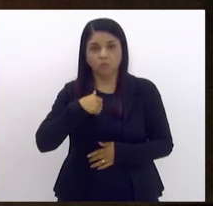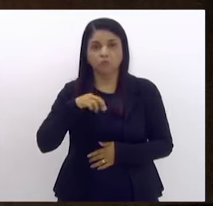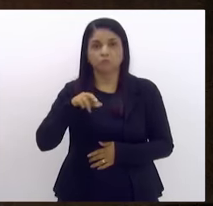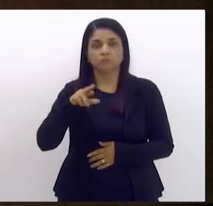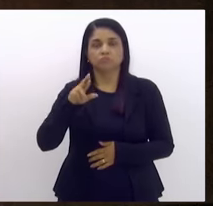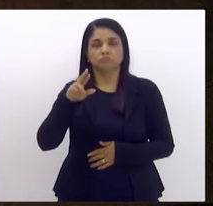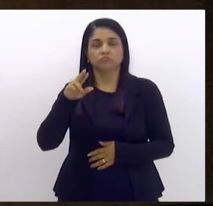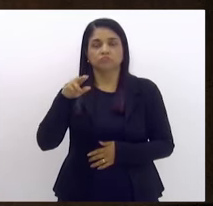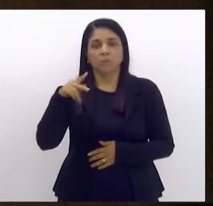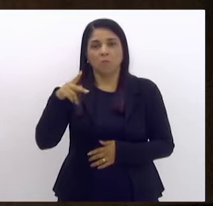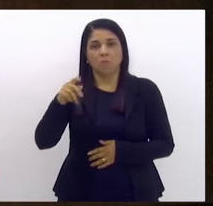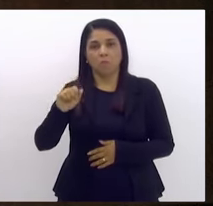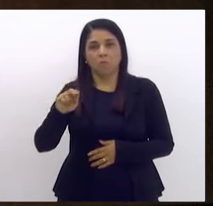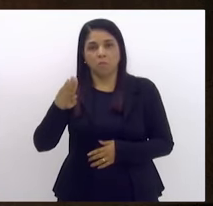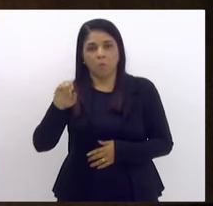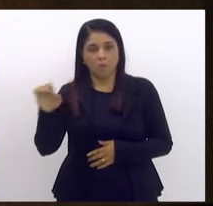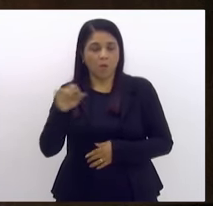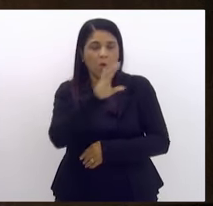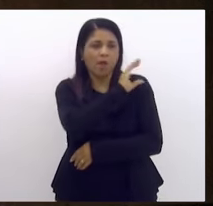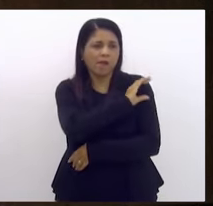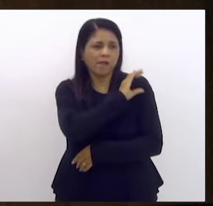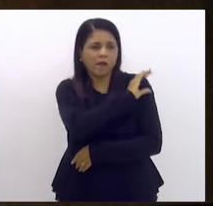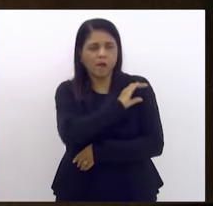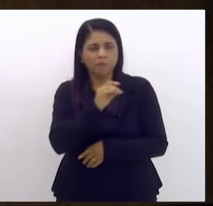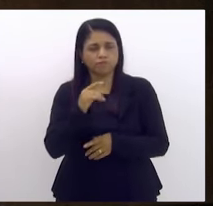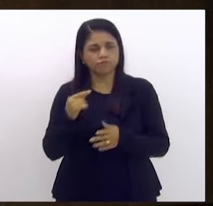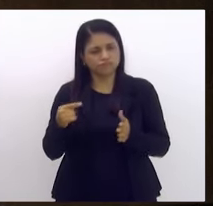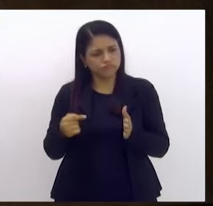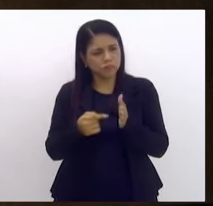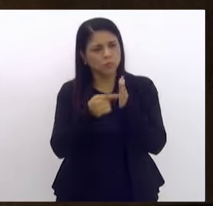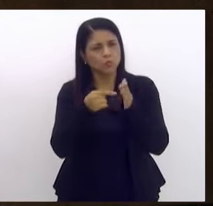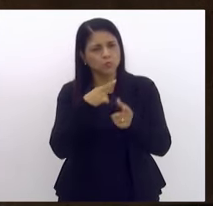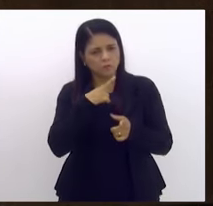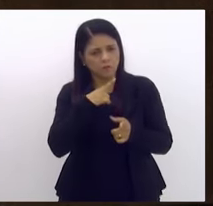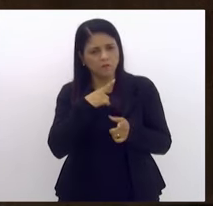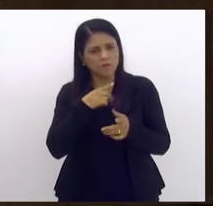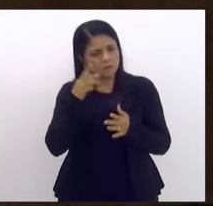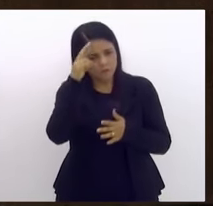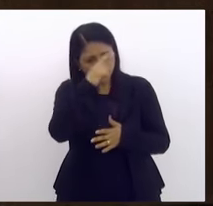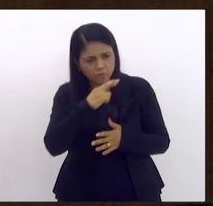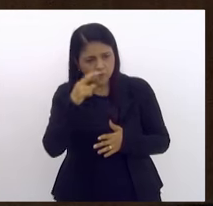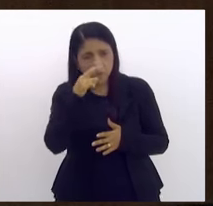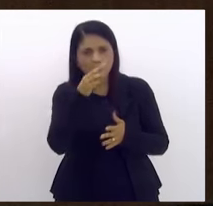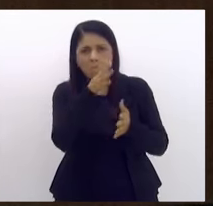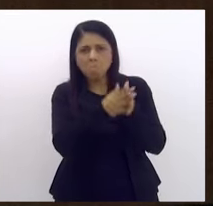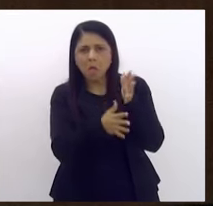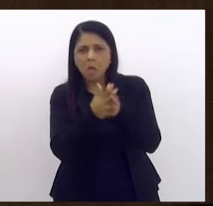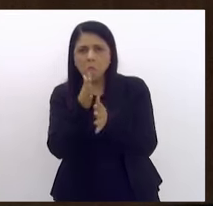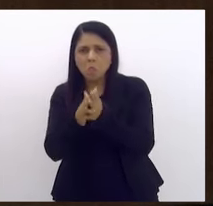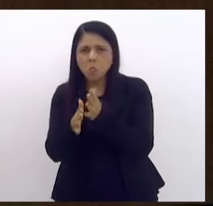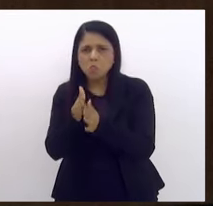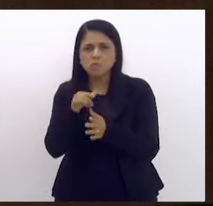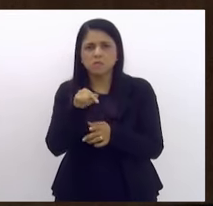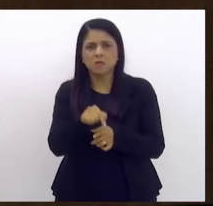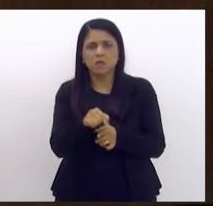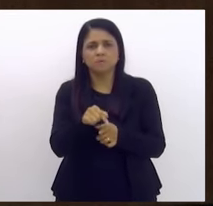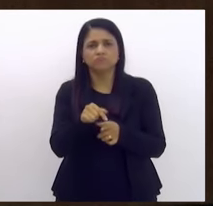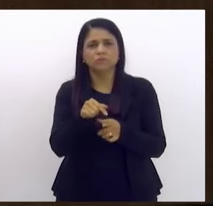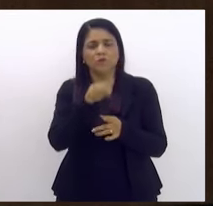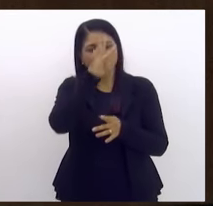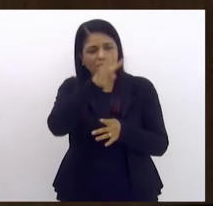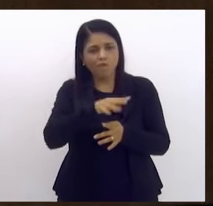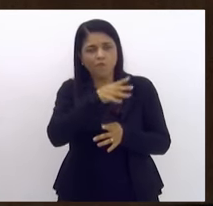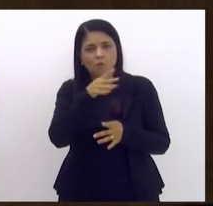Campos fiscalizando uma denúncia, uma verdadeira balbúrdia que acontecia principalmente na Folha de